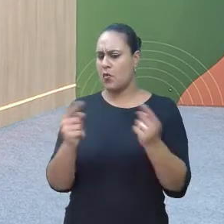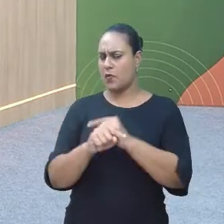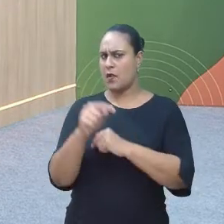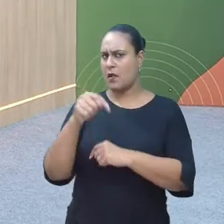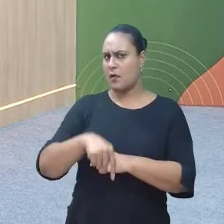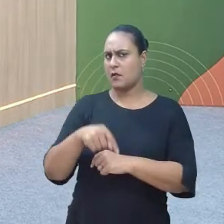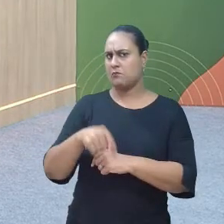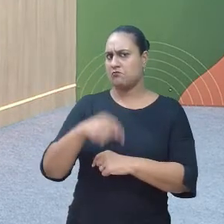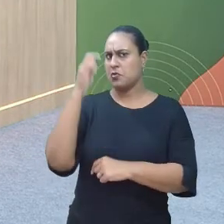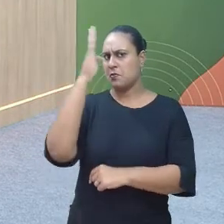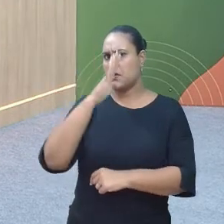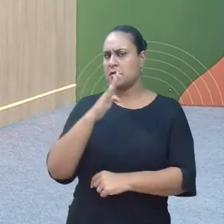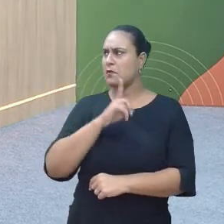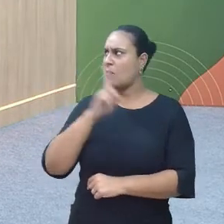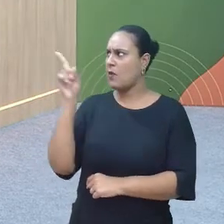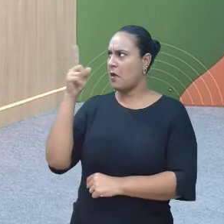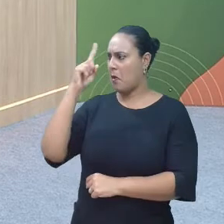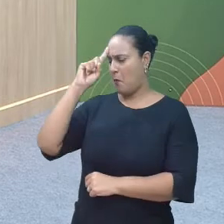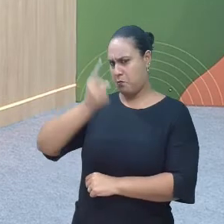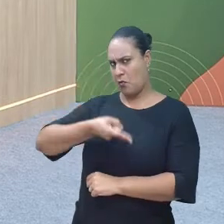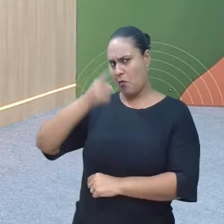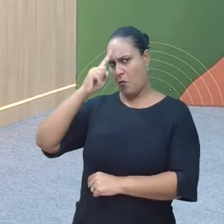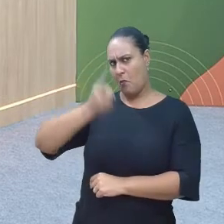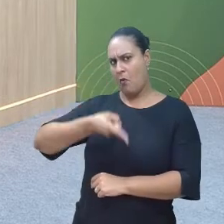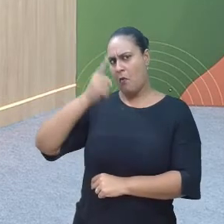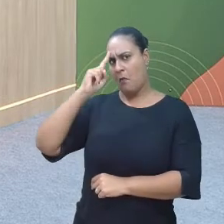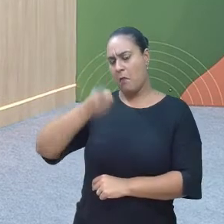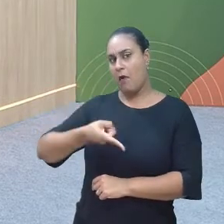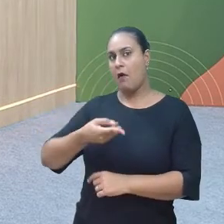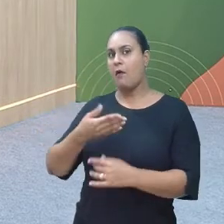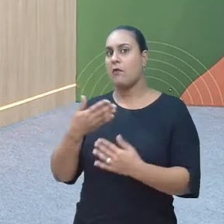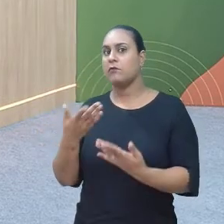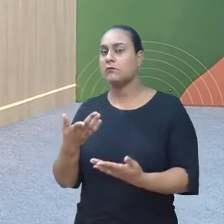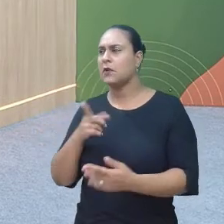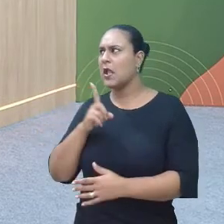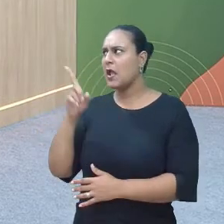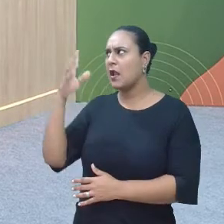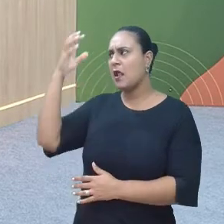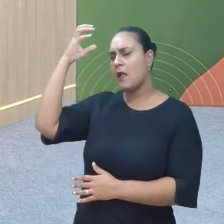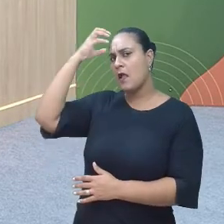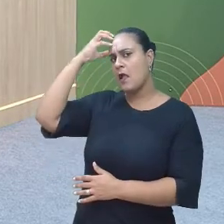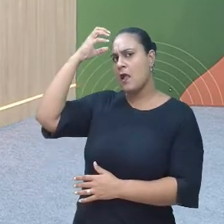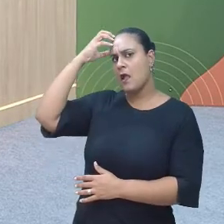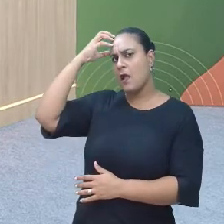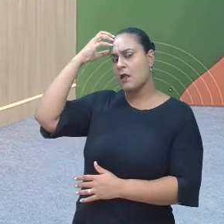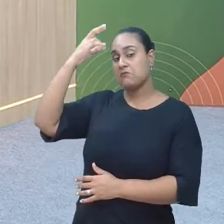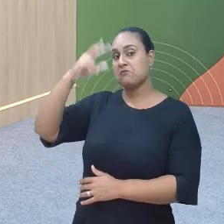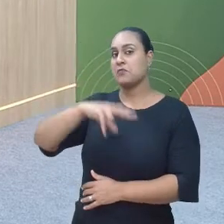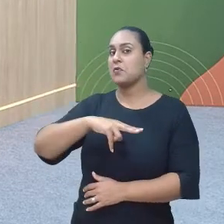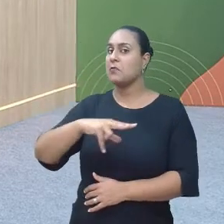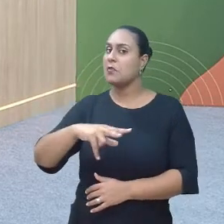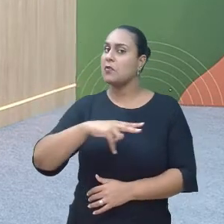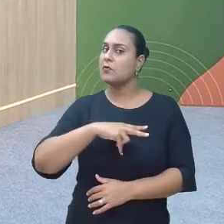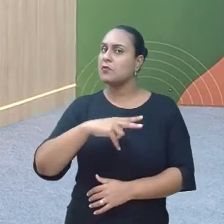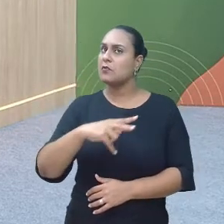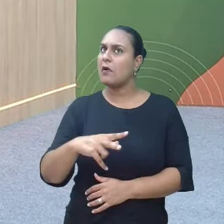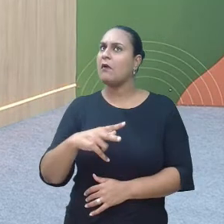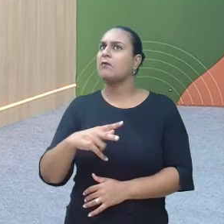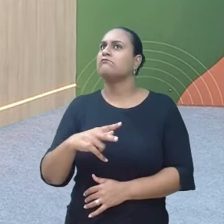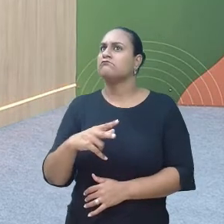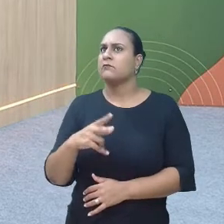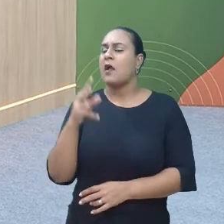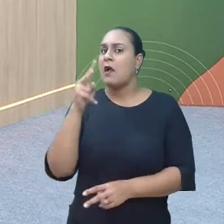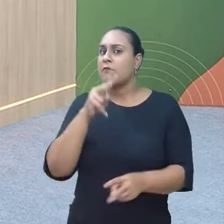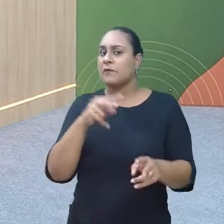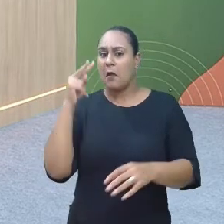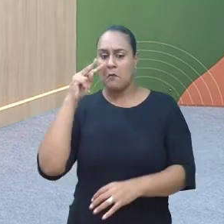visto como autoritário. Então a visão do Dom Pedro enquanto rei de Portugal acabou sendo, né, construída de uma forma muito diferente do que